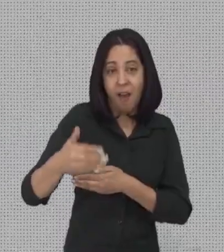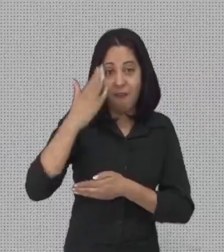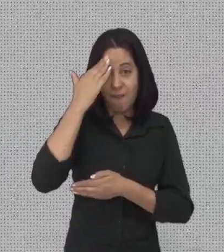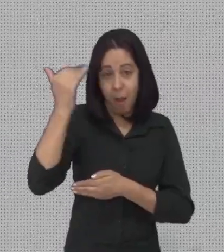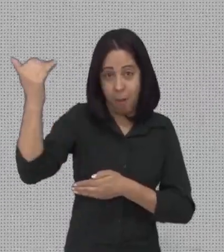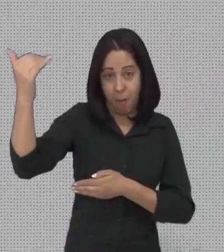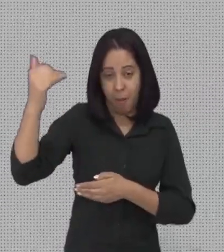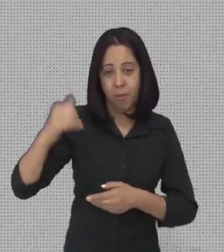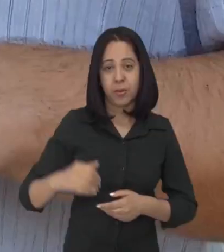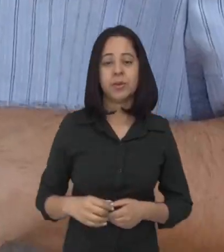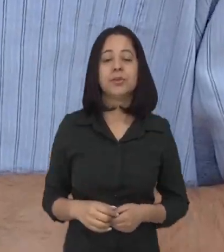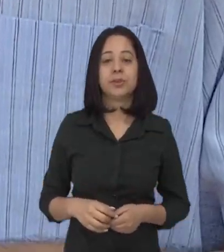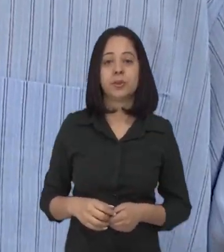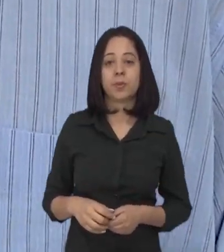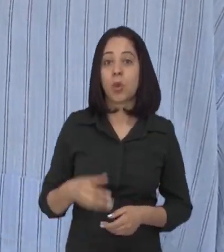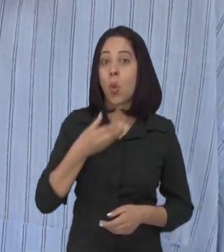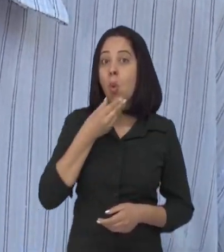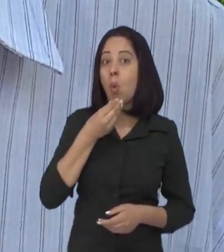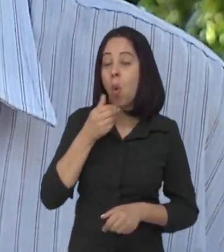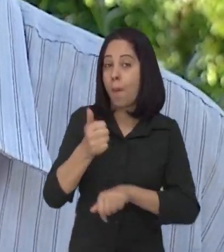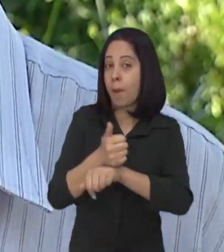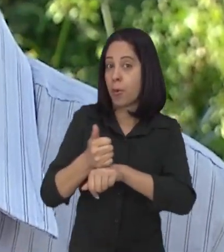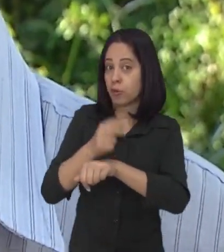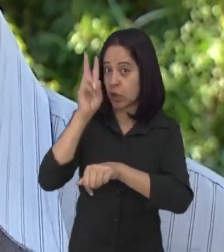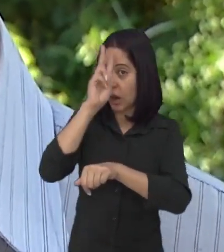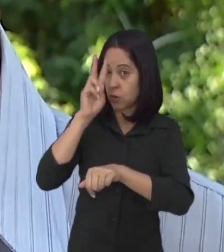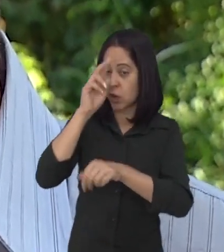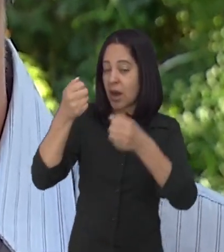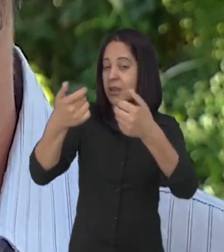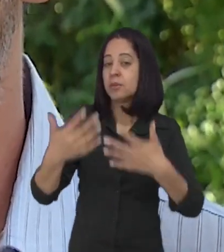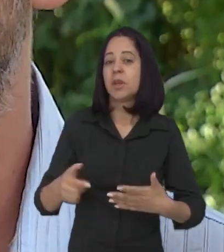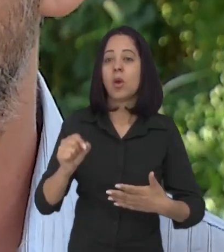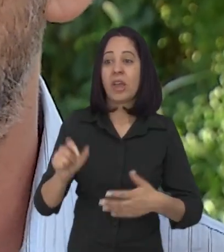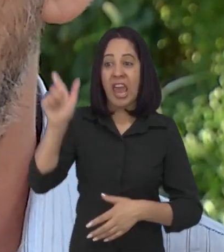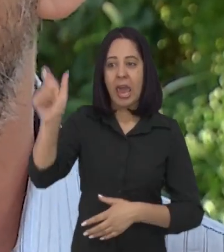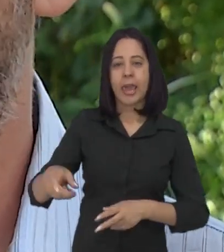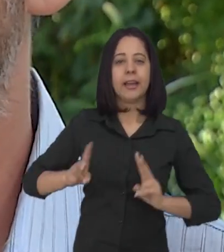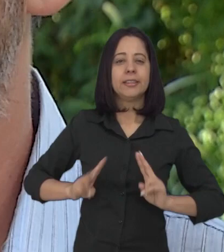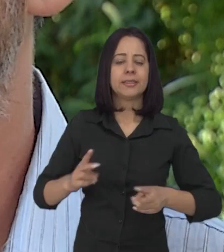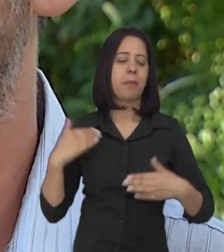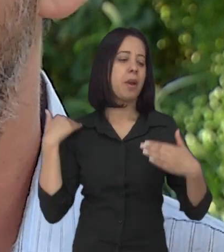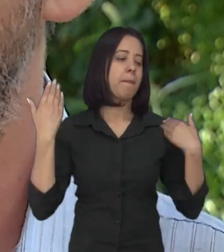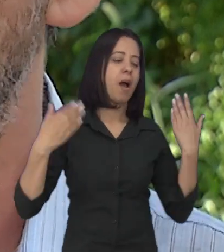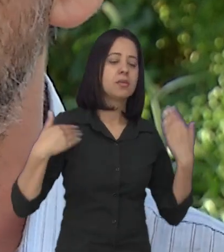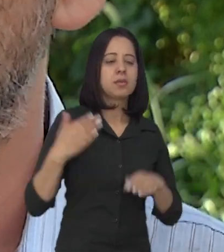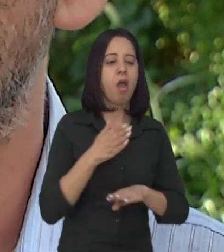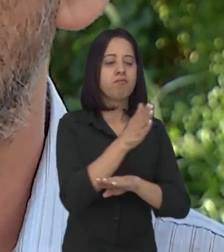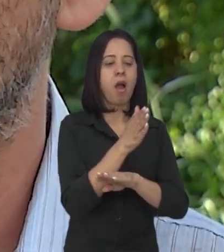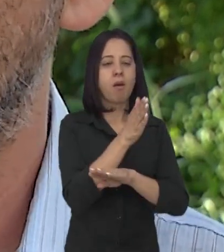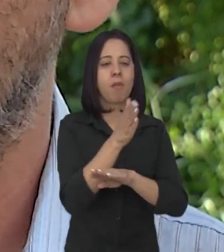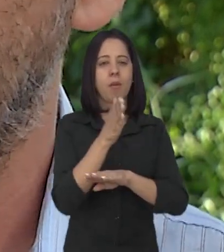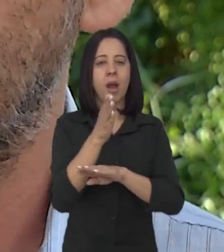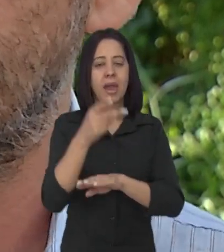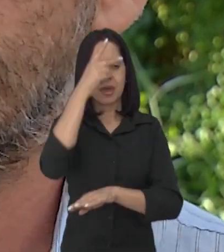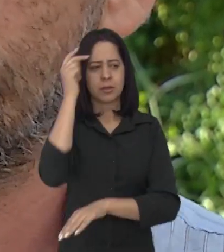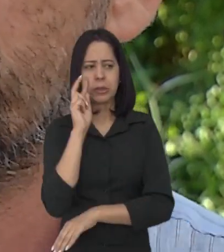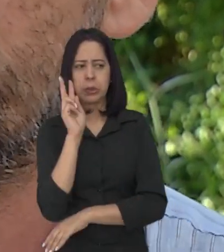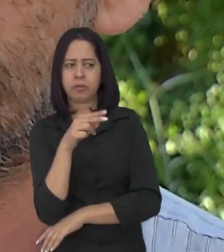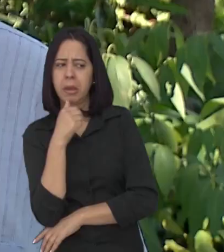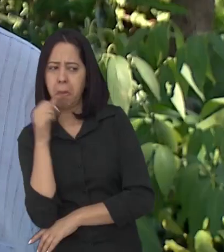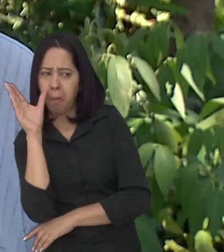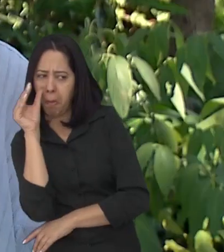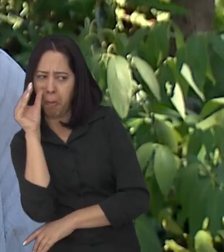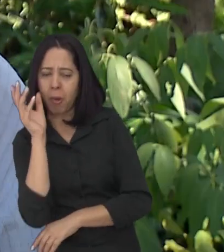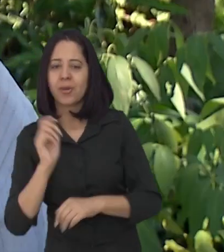os moradores da época. Esse historiador explica que os constantes passeios dele pelos bairros deixavam os moradores